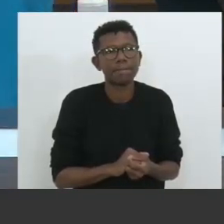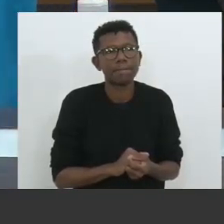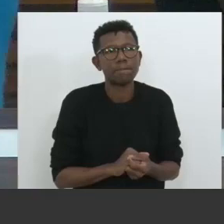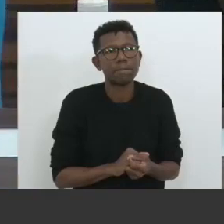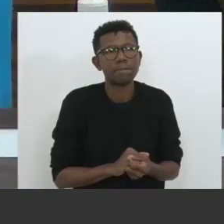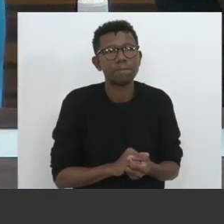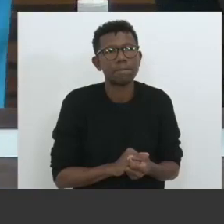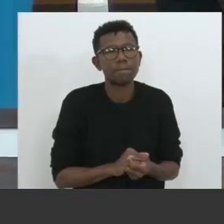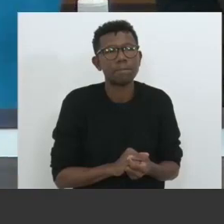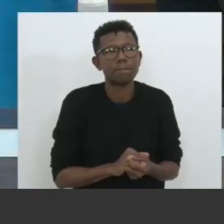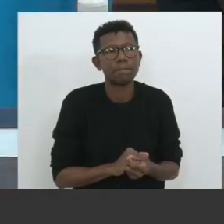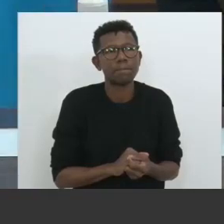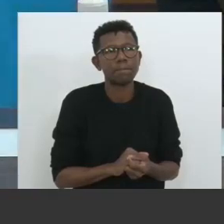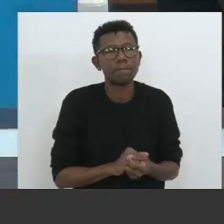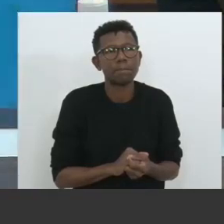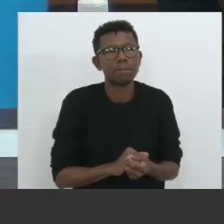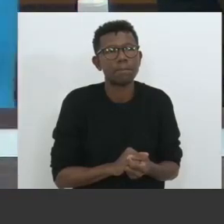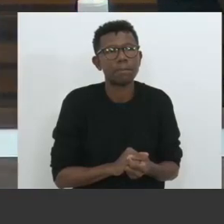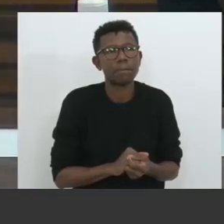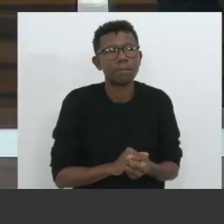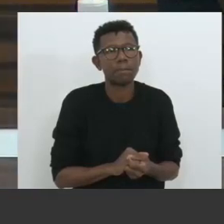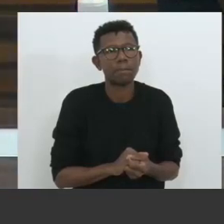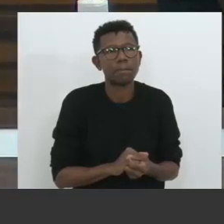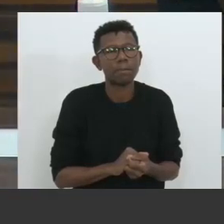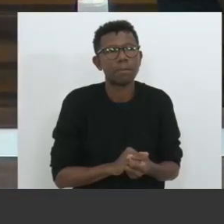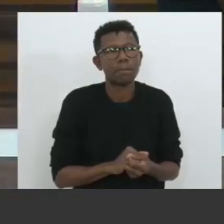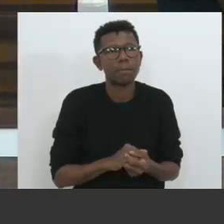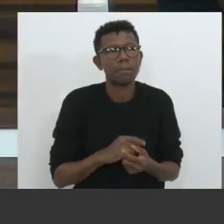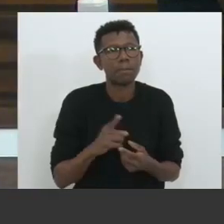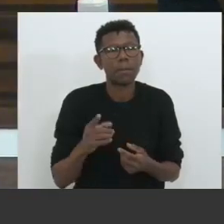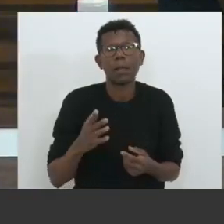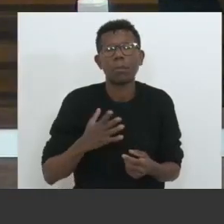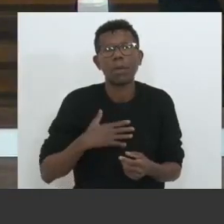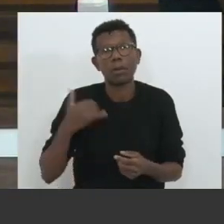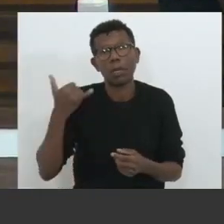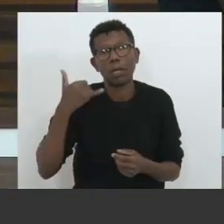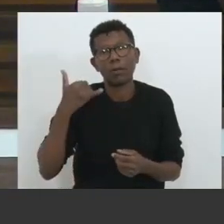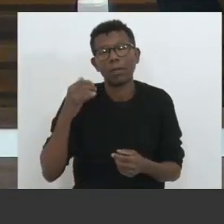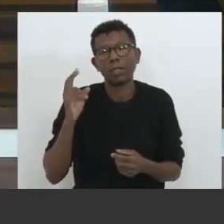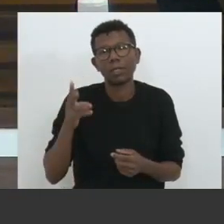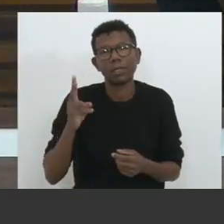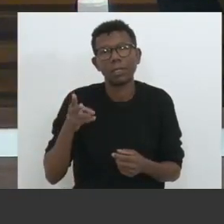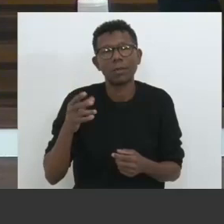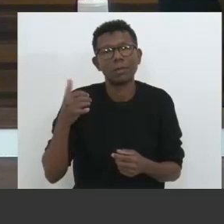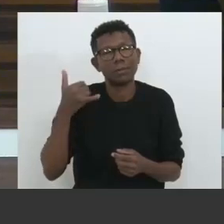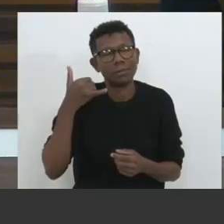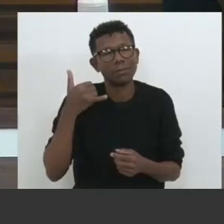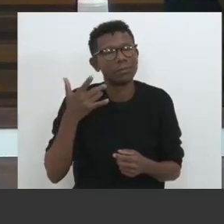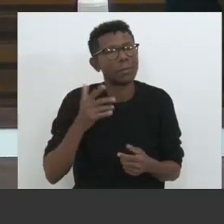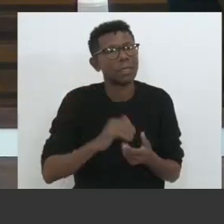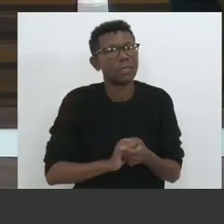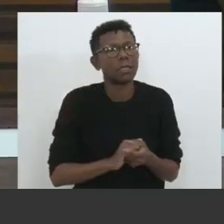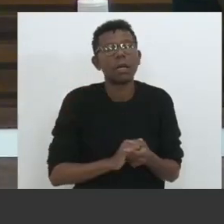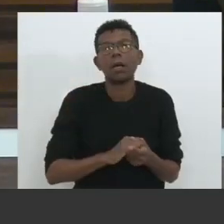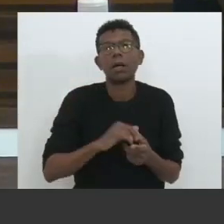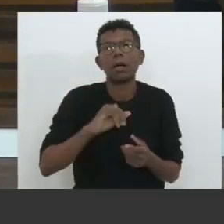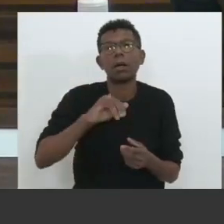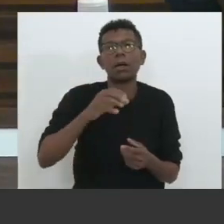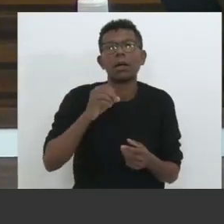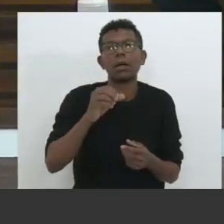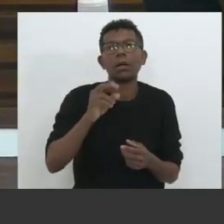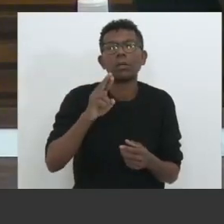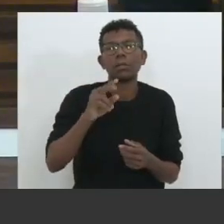eu o de parece político telefone não para de tocar bom falar do Jorginho não é não é tão